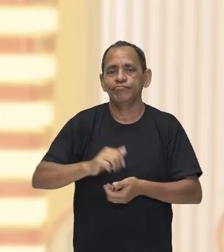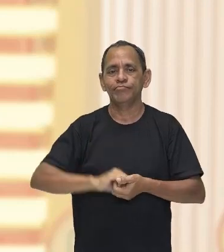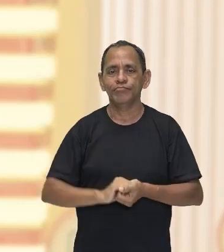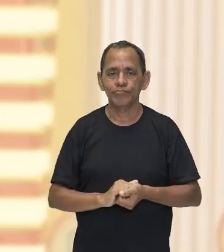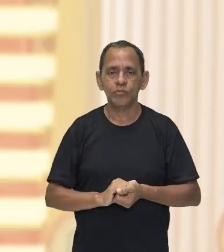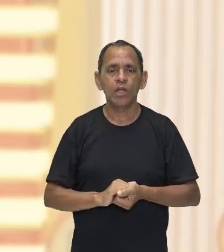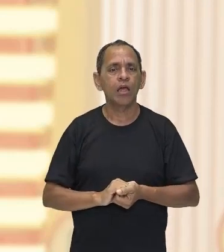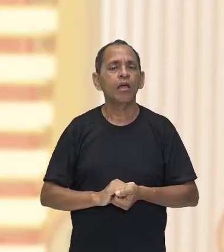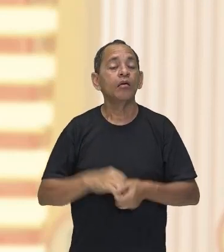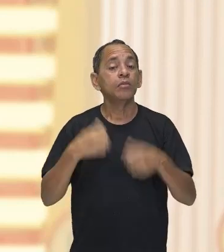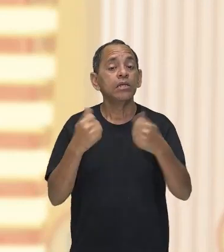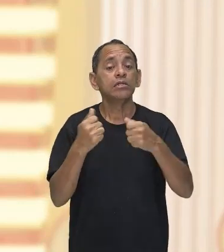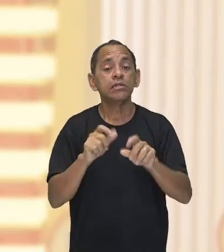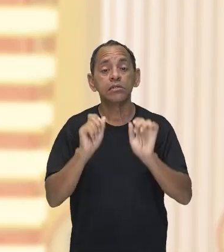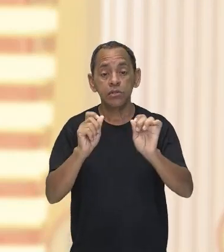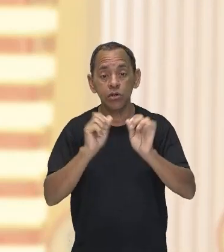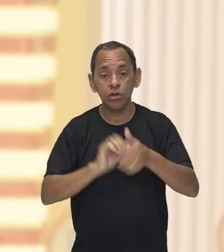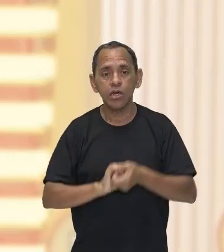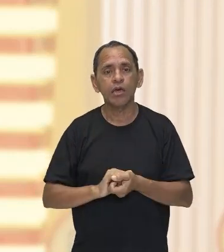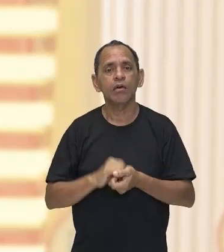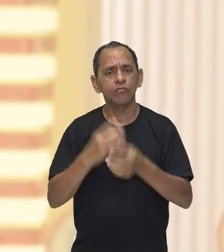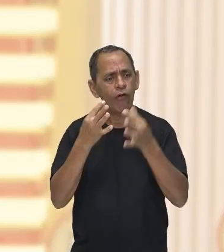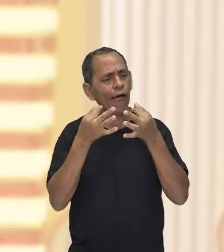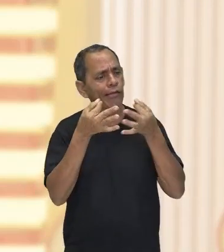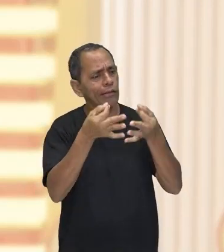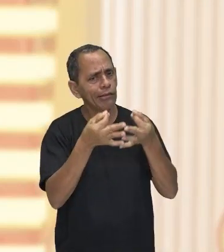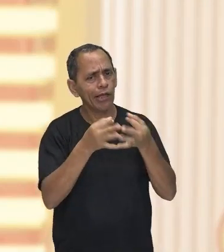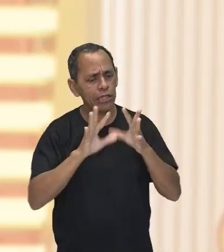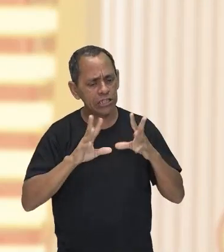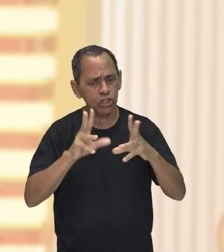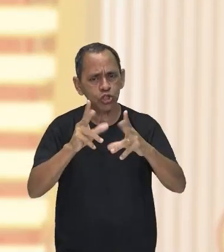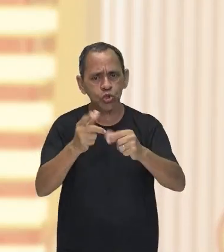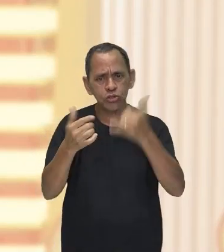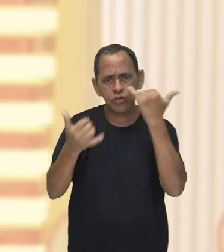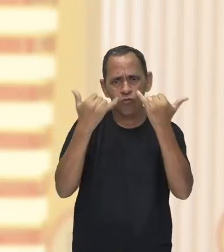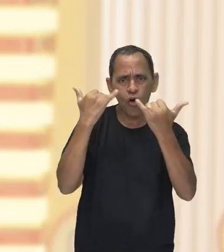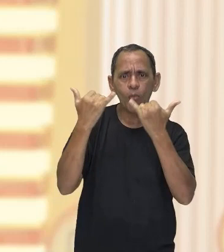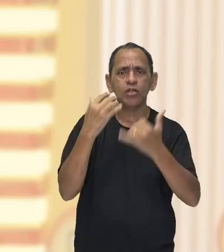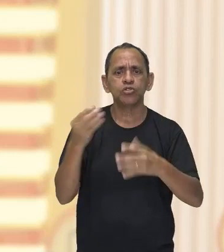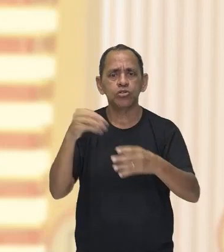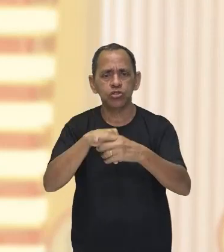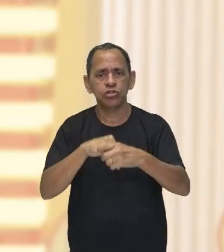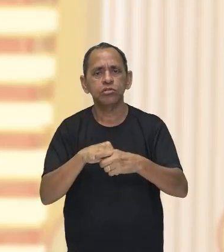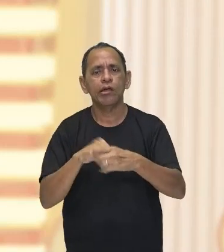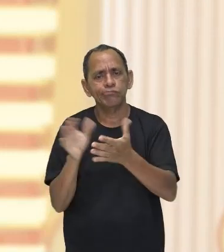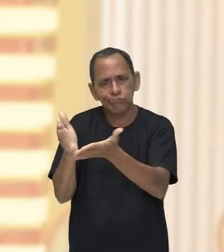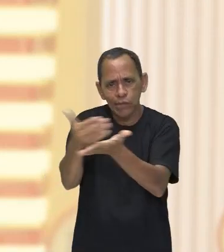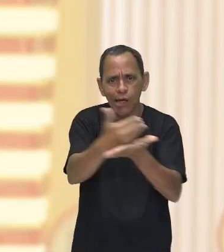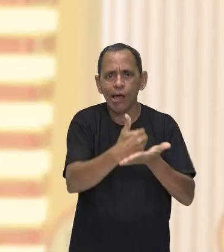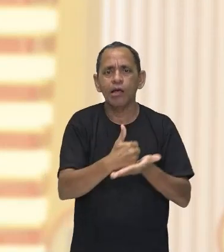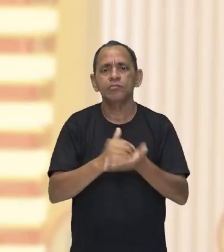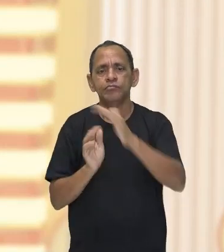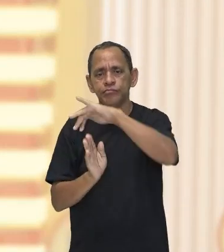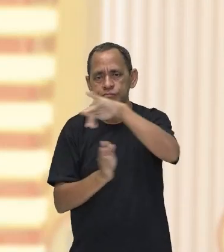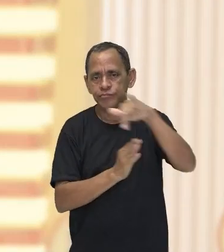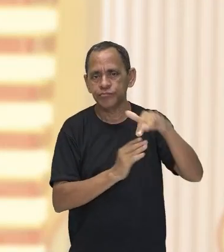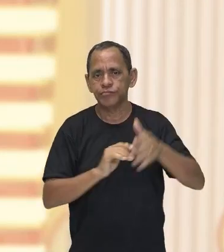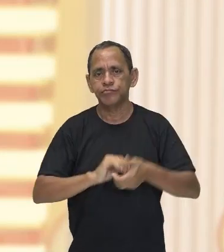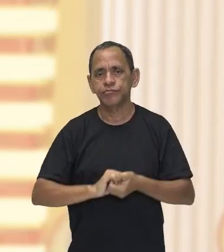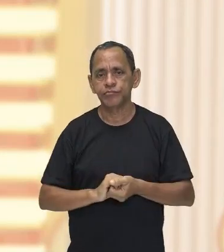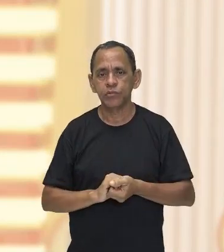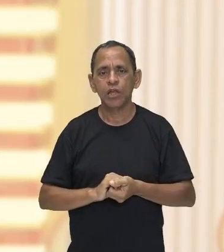bem atentos, a todos esses índices, ok? Então, olha só, acompanha ali comigo e eu pergunto